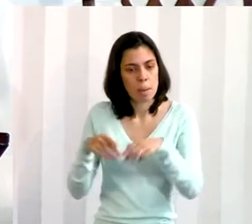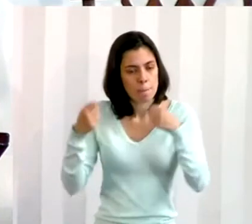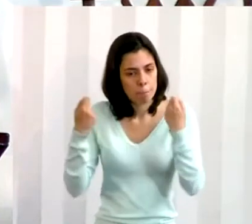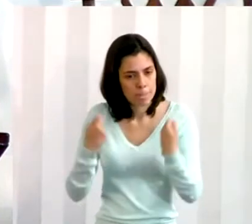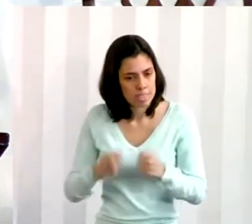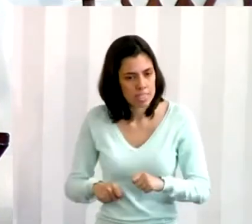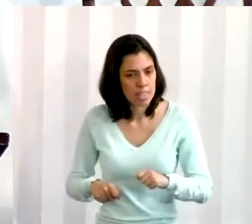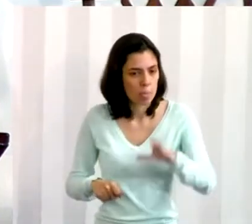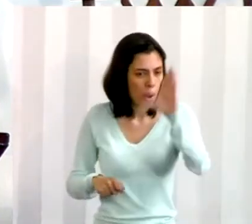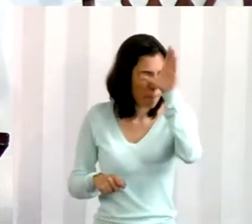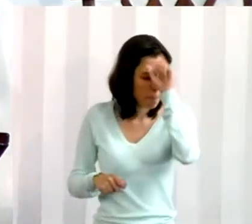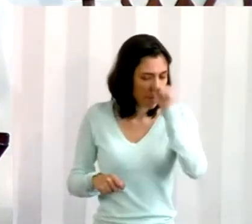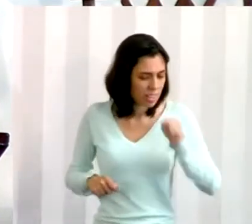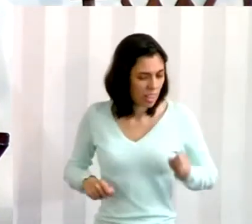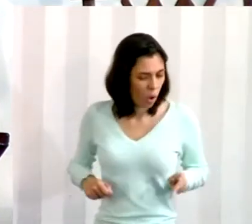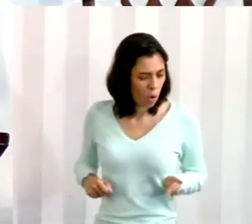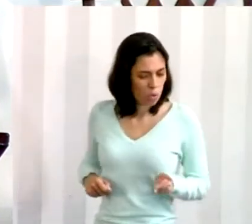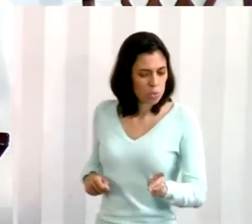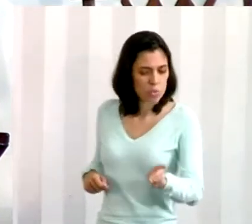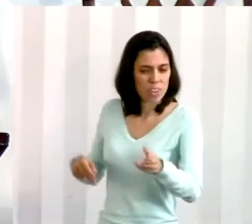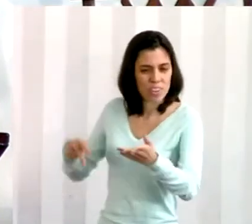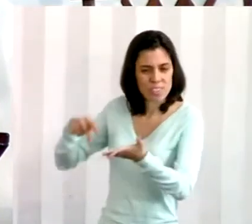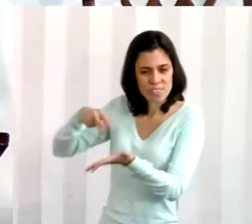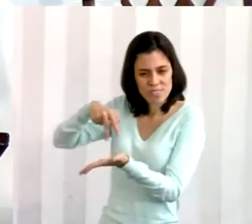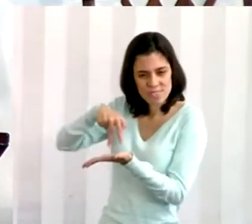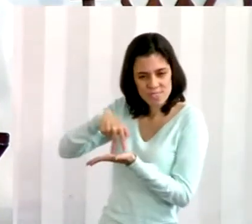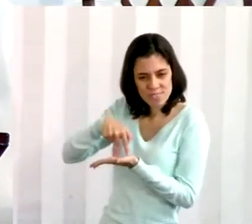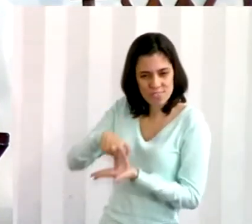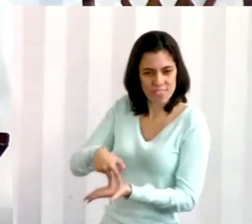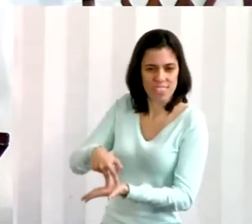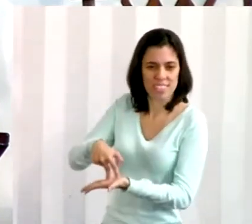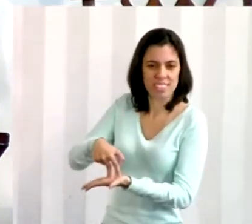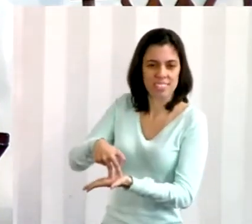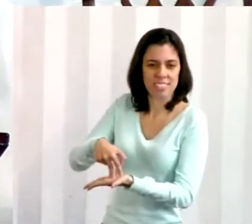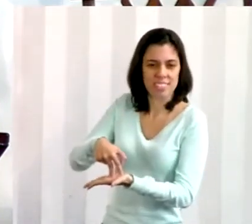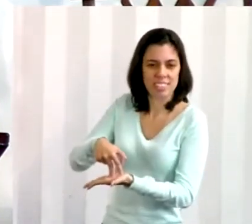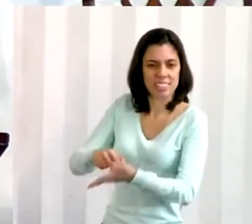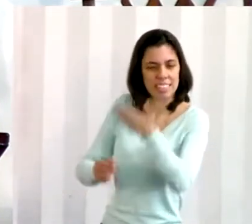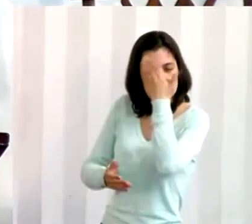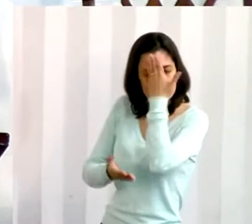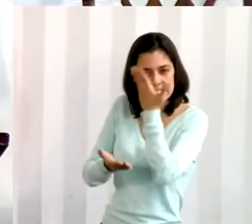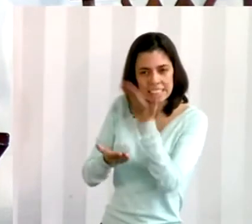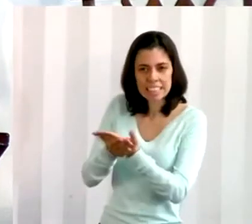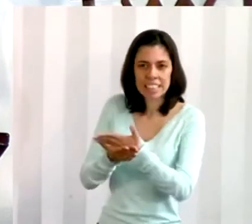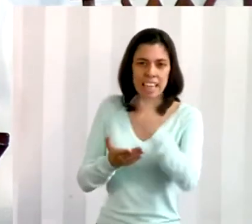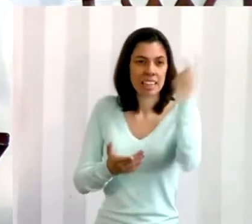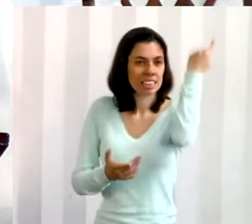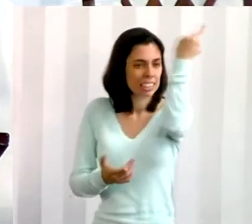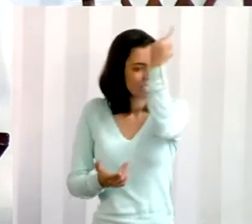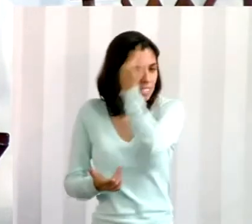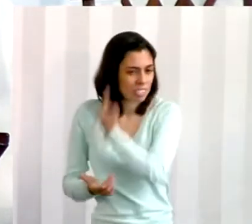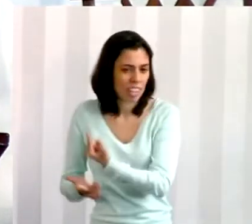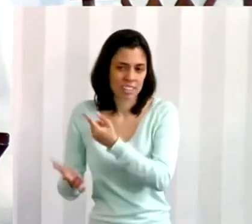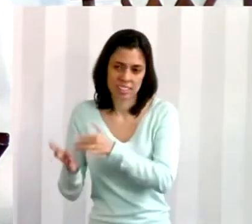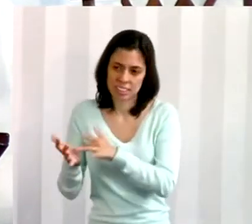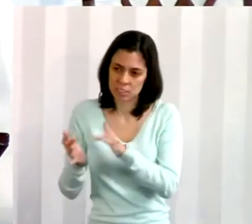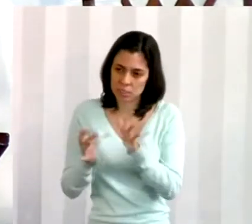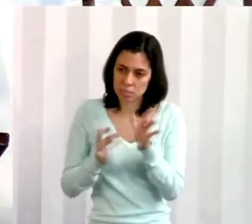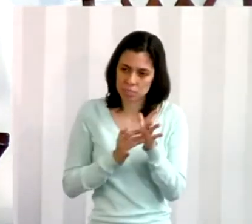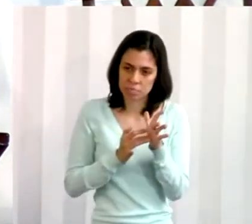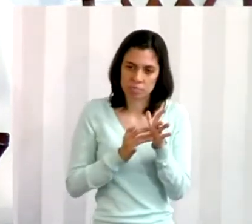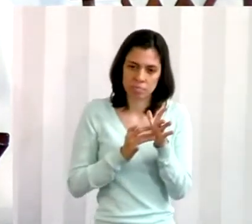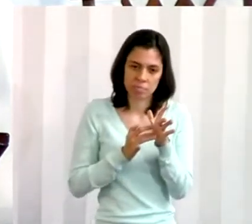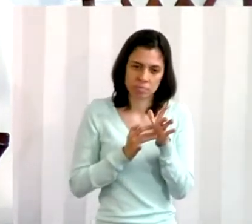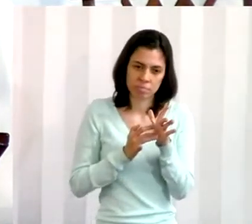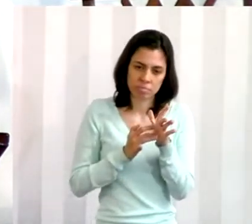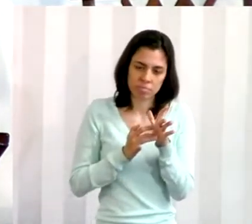de paciência, inclusive, para crer nessa vinda certa. Então, nós precisamos de paciência para